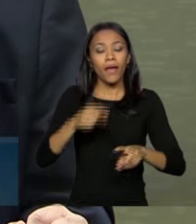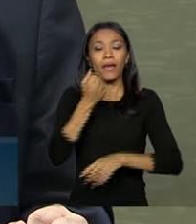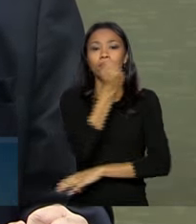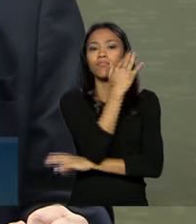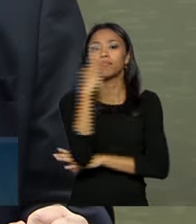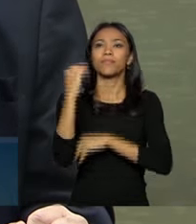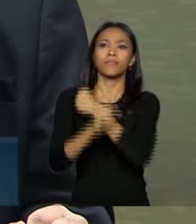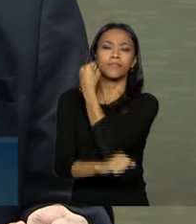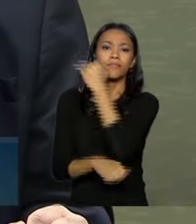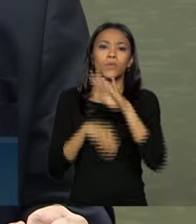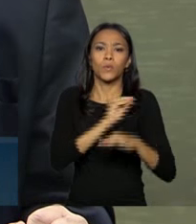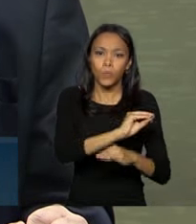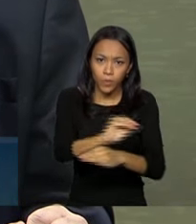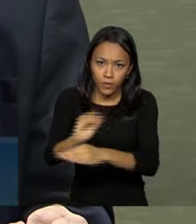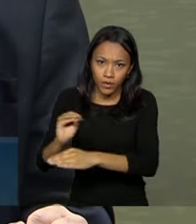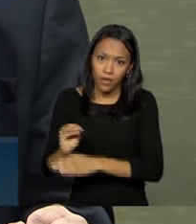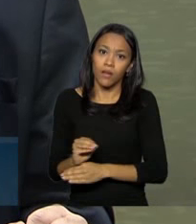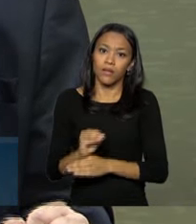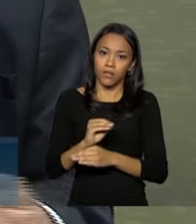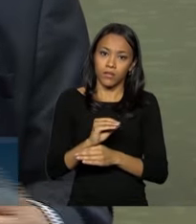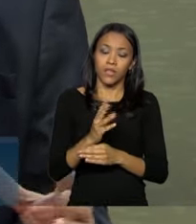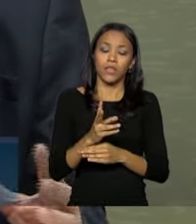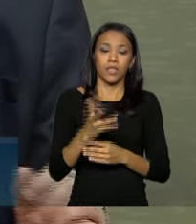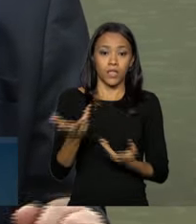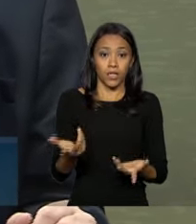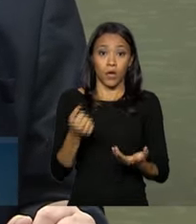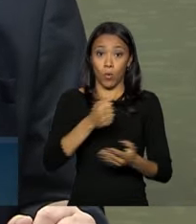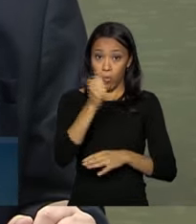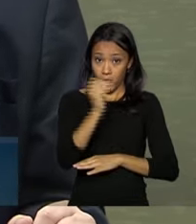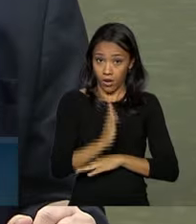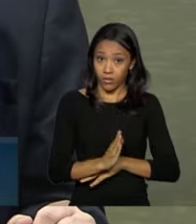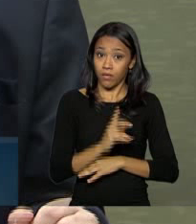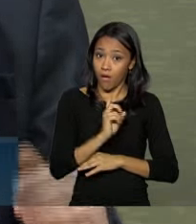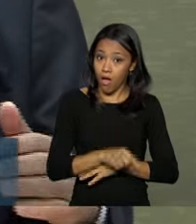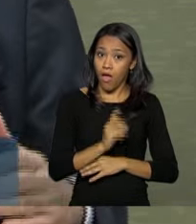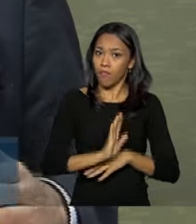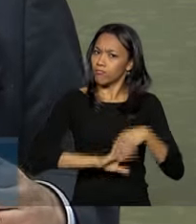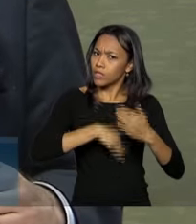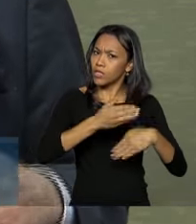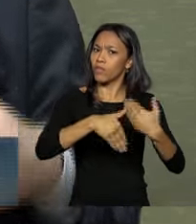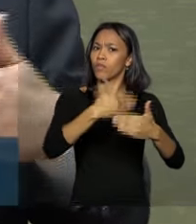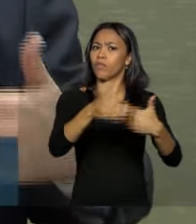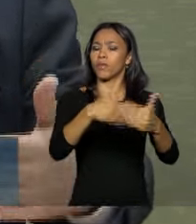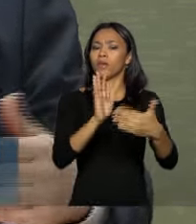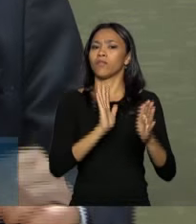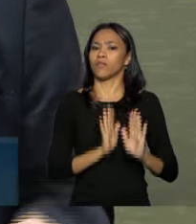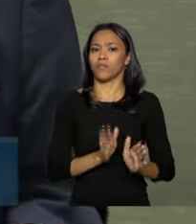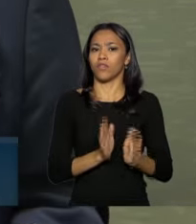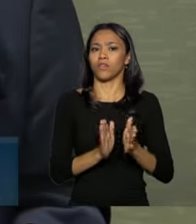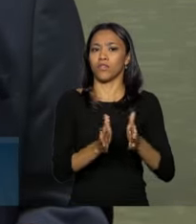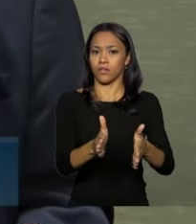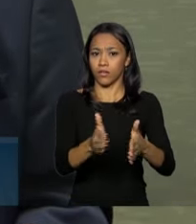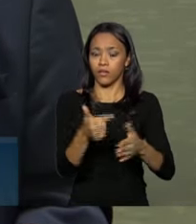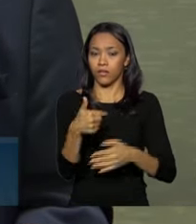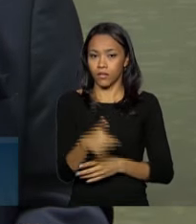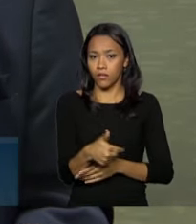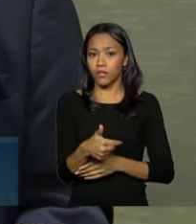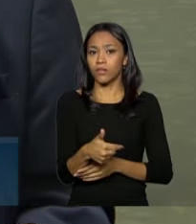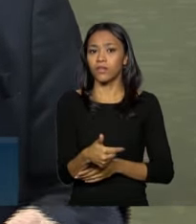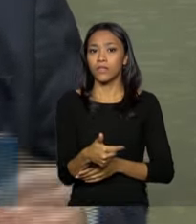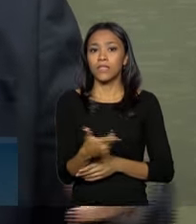COP21. Né? Novamente, o Brasil é um ator-chave, é um país em desenvolvimento, mas é um país em desenvolvimento já mais robusto,